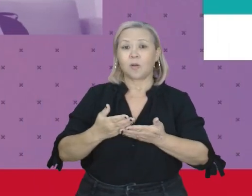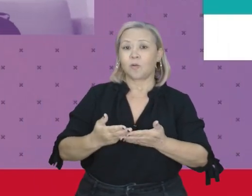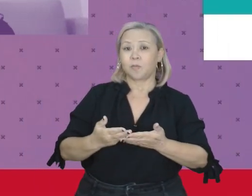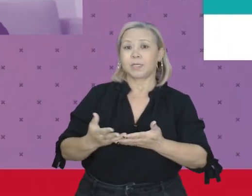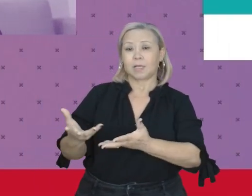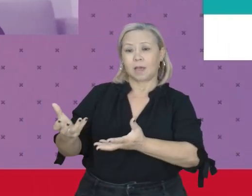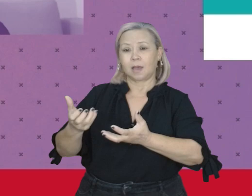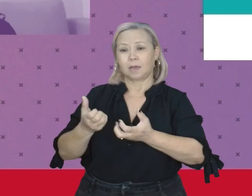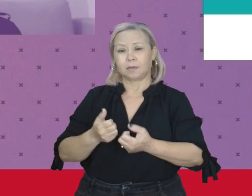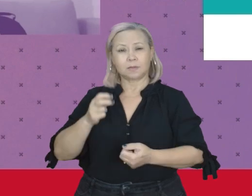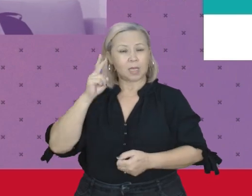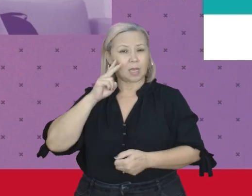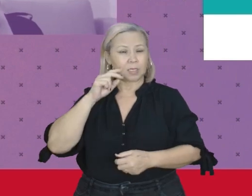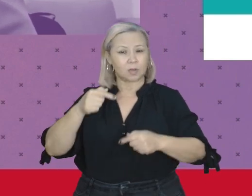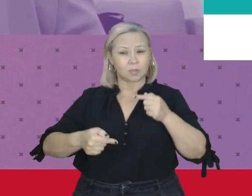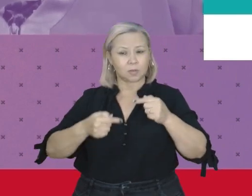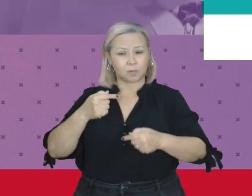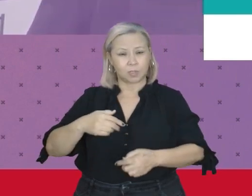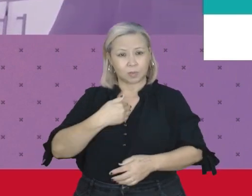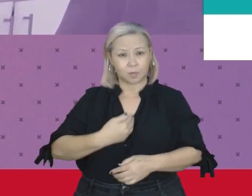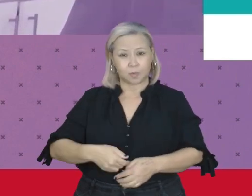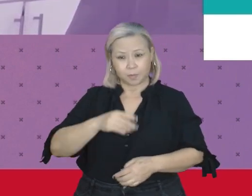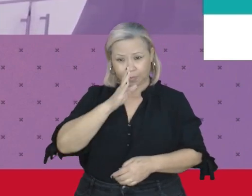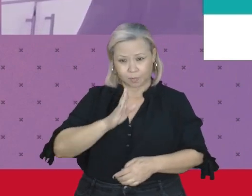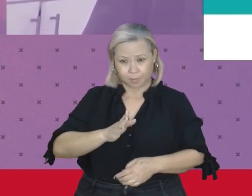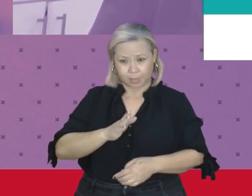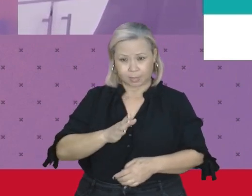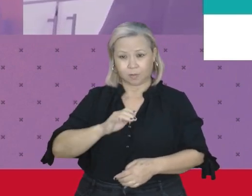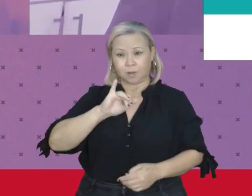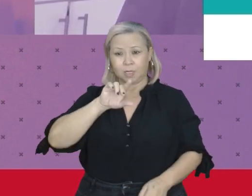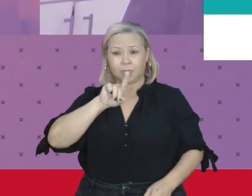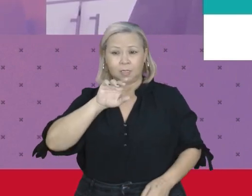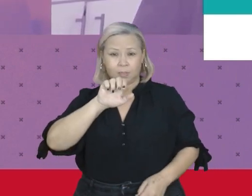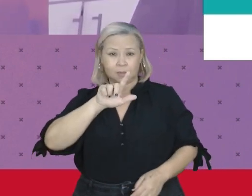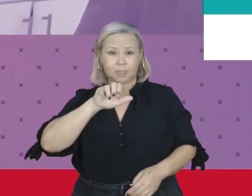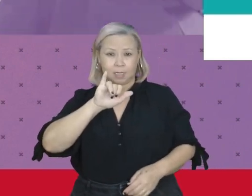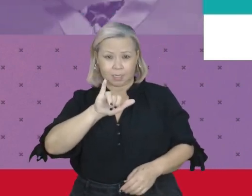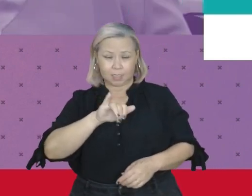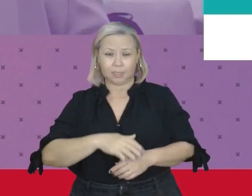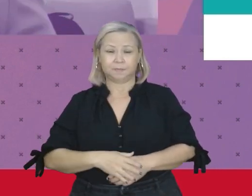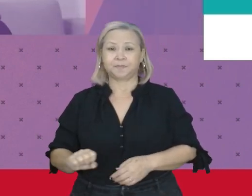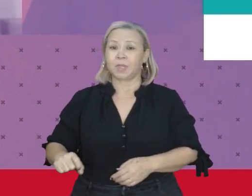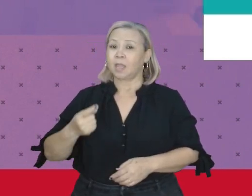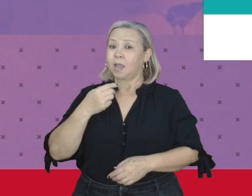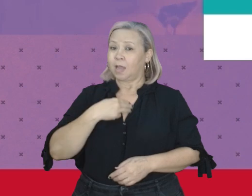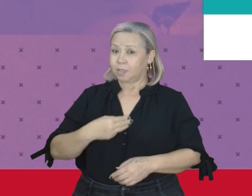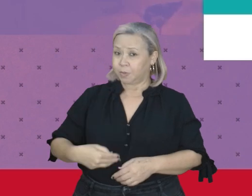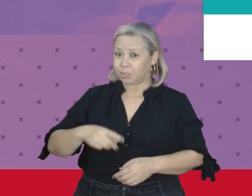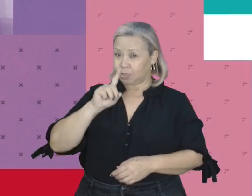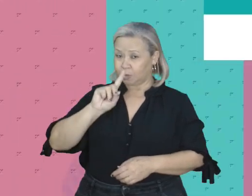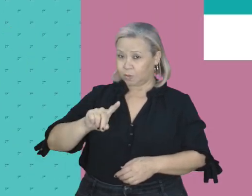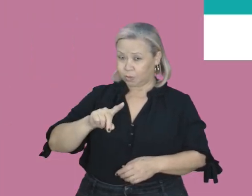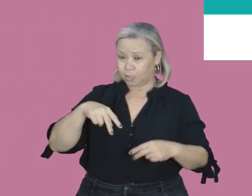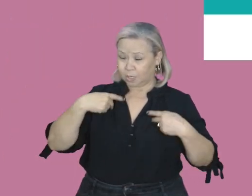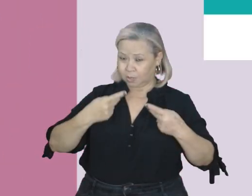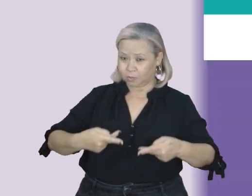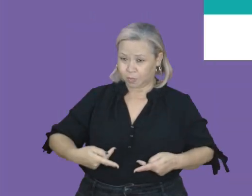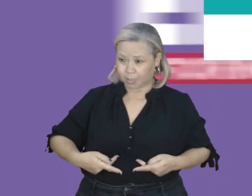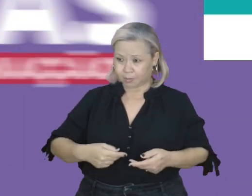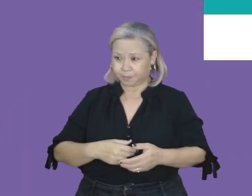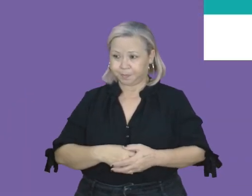rever a história das políticas públicas no Brasil com Idely Salvati, ex-ministra dos Direitos Humanos.